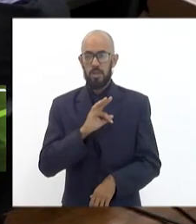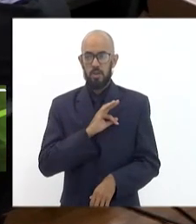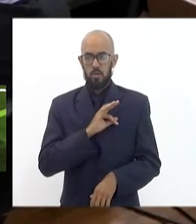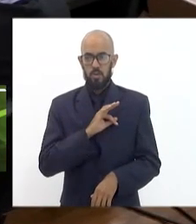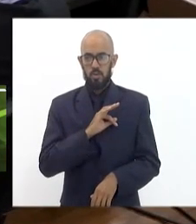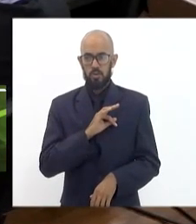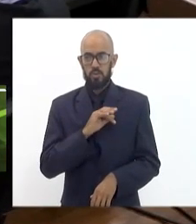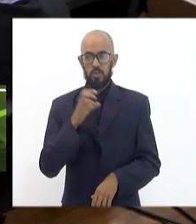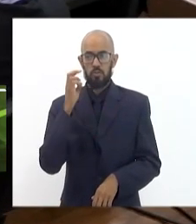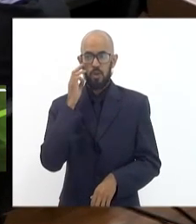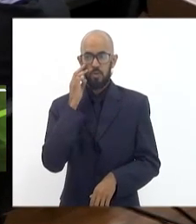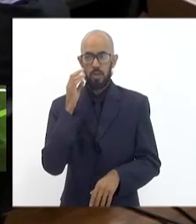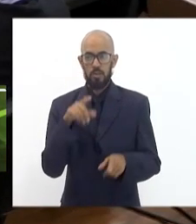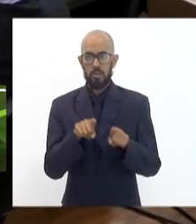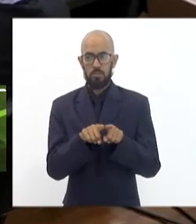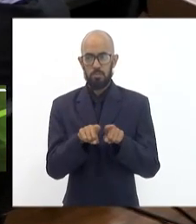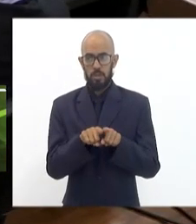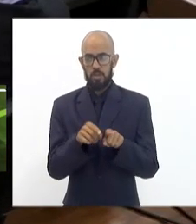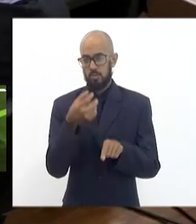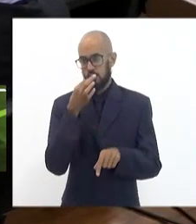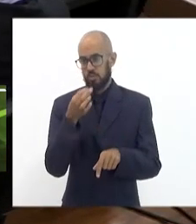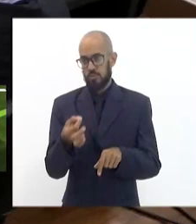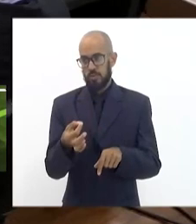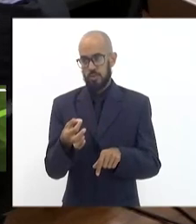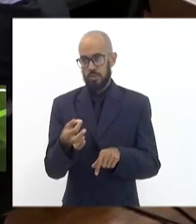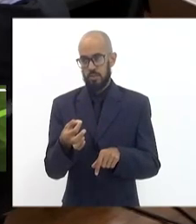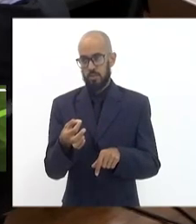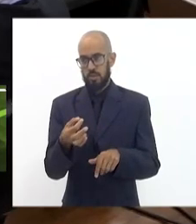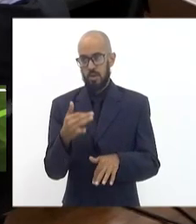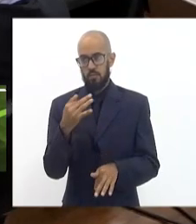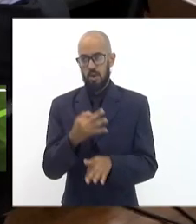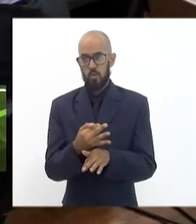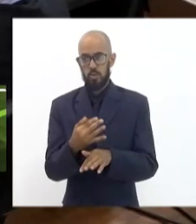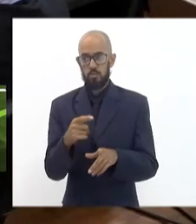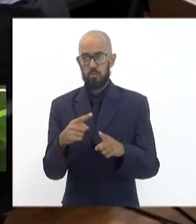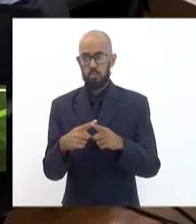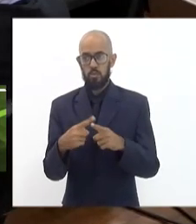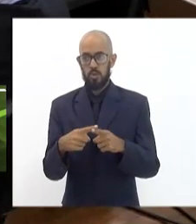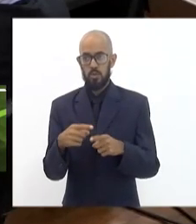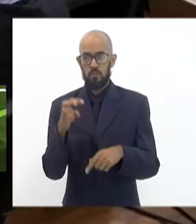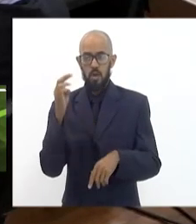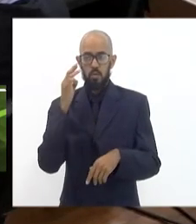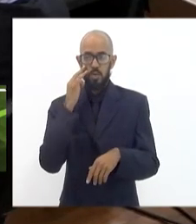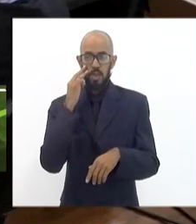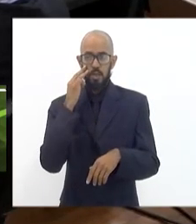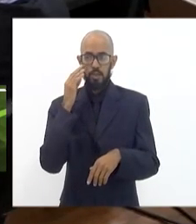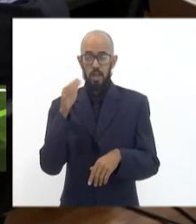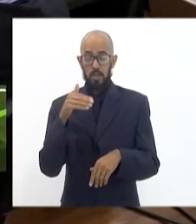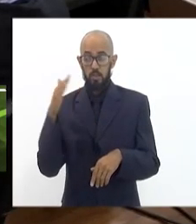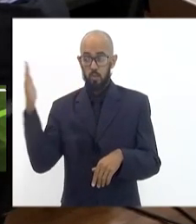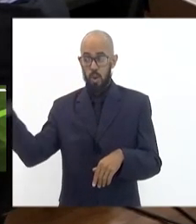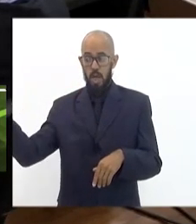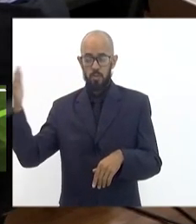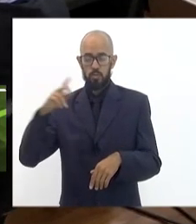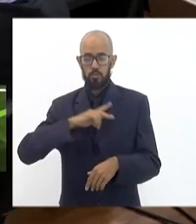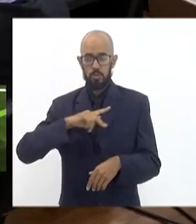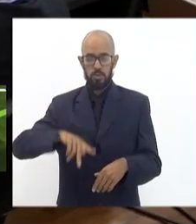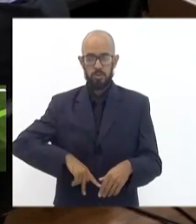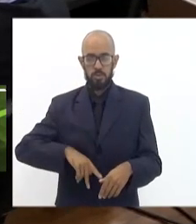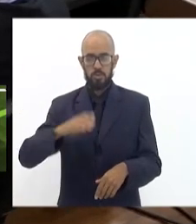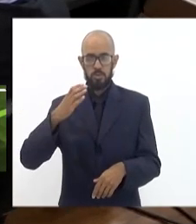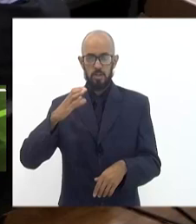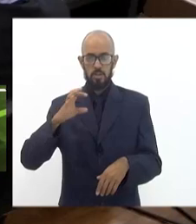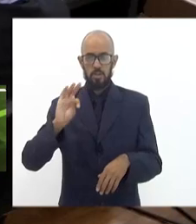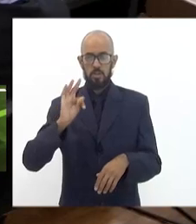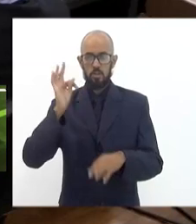é deputado waldeck tão justificando a estão ausência porque o Valdete está aqui presidindo a comissão de